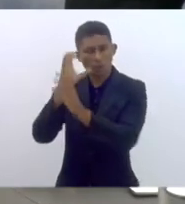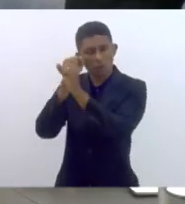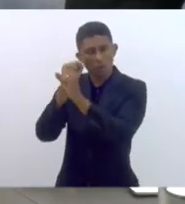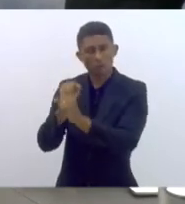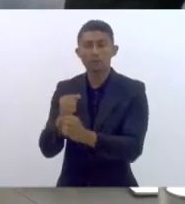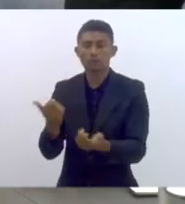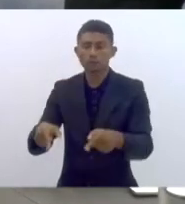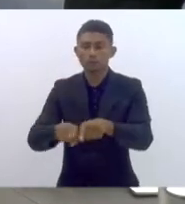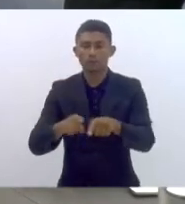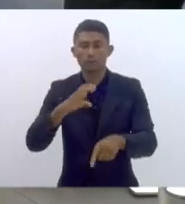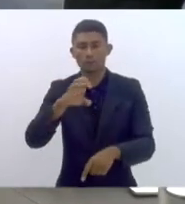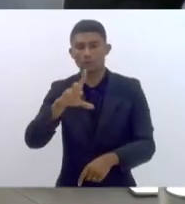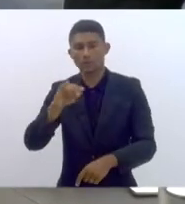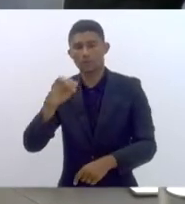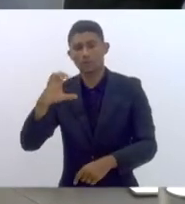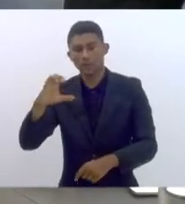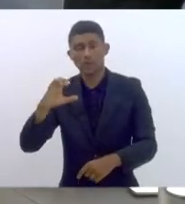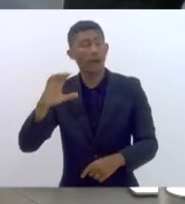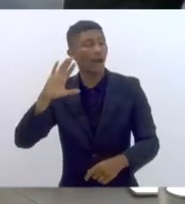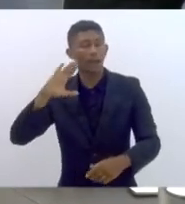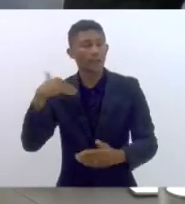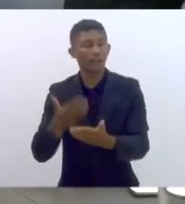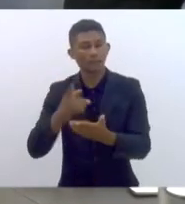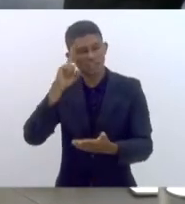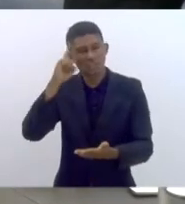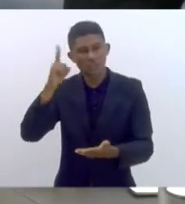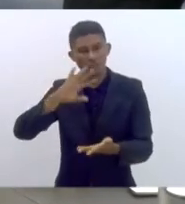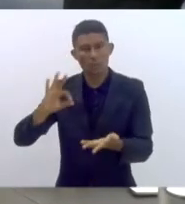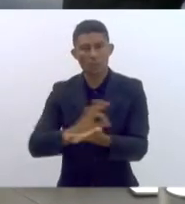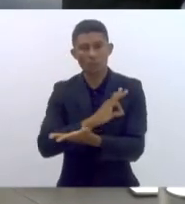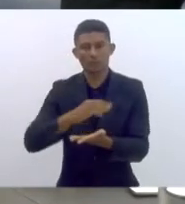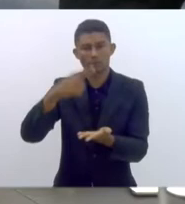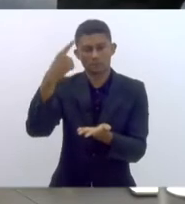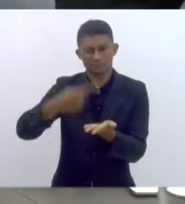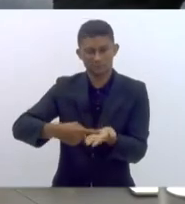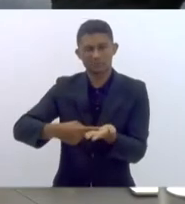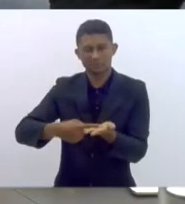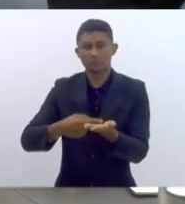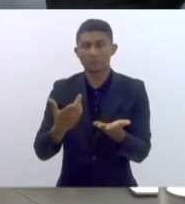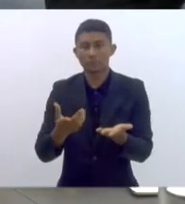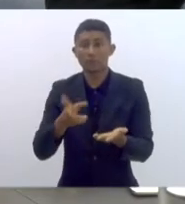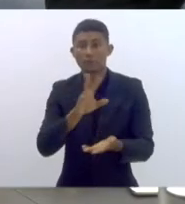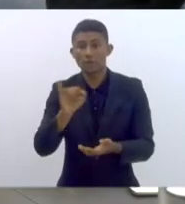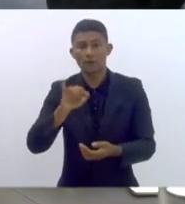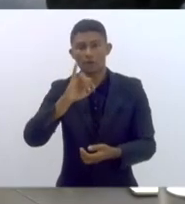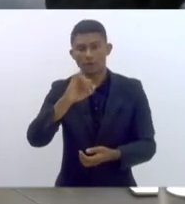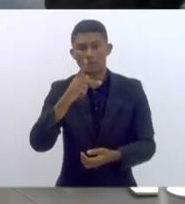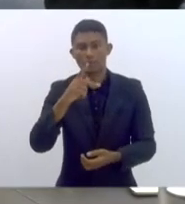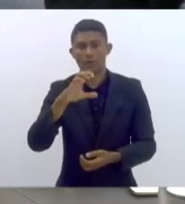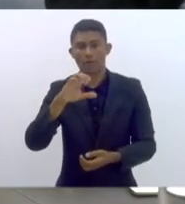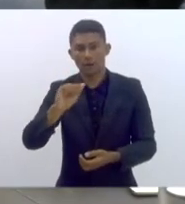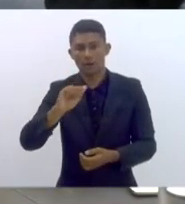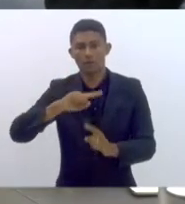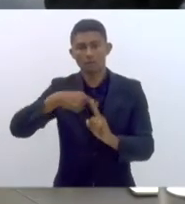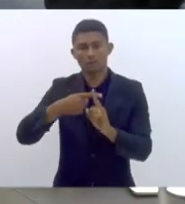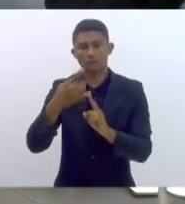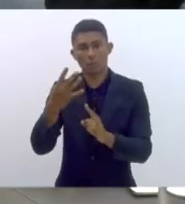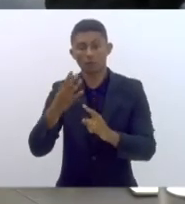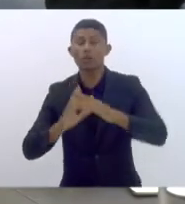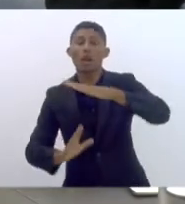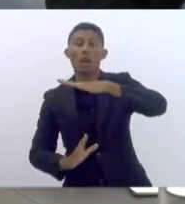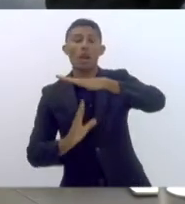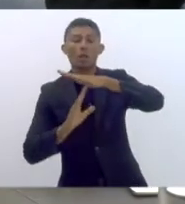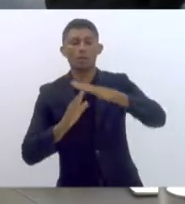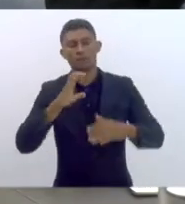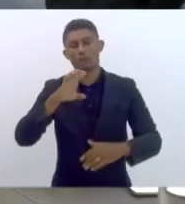Selic até a data da assinatura do contrato, e aí, a partir do contrato, então, vai ser tudo IPCA mais 4 com teto Selic. É, e